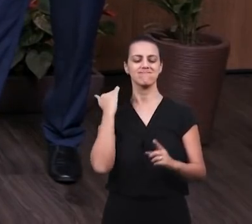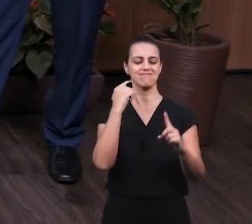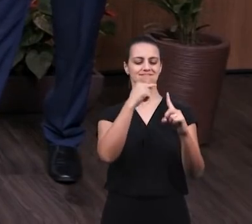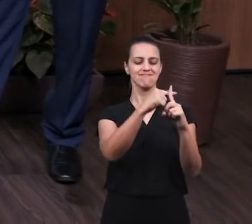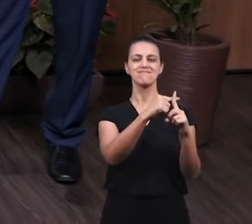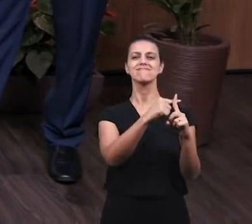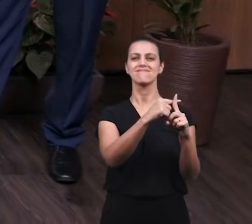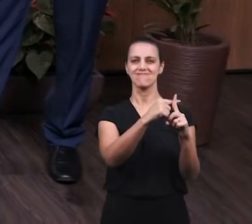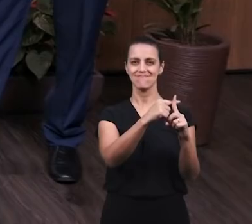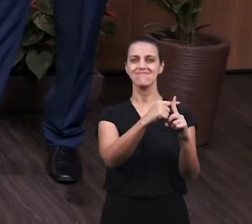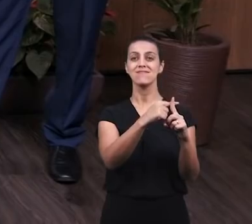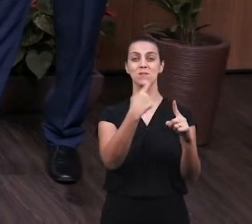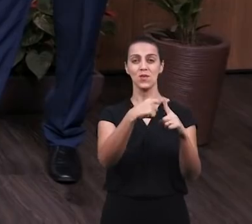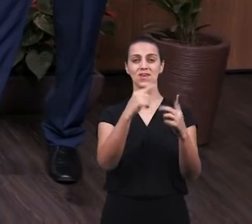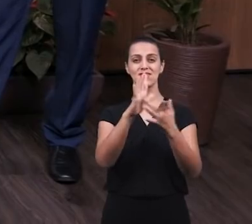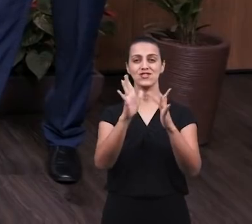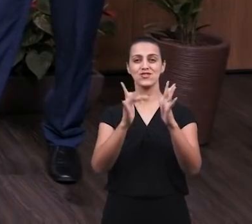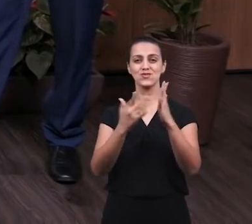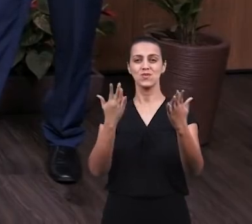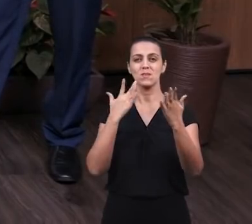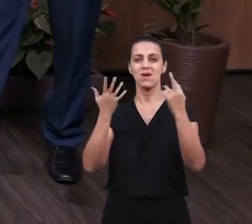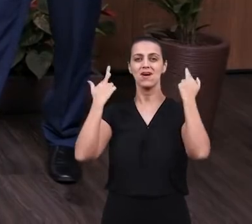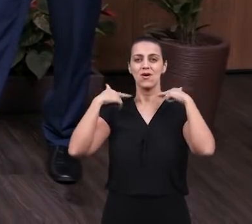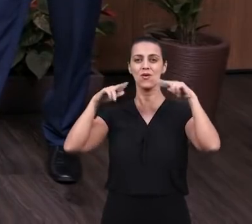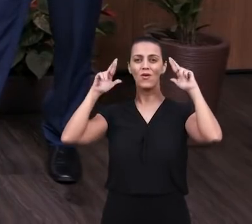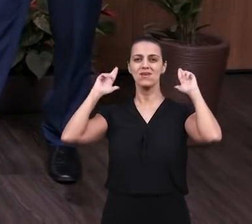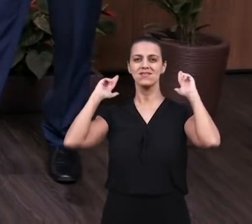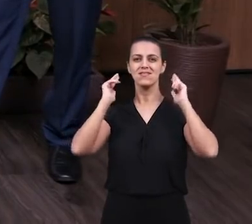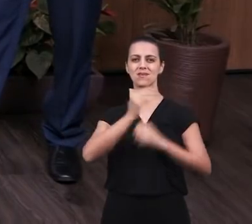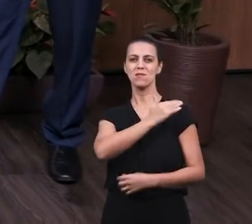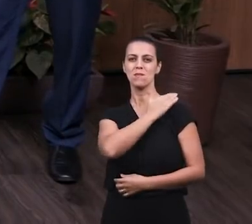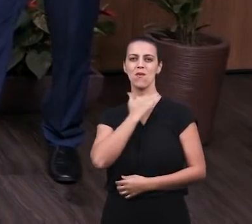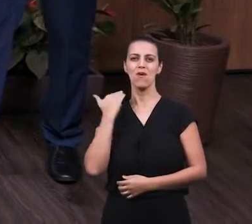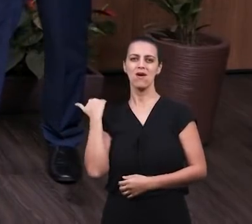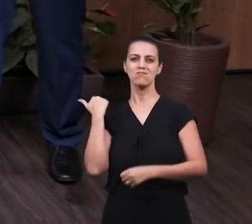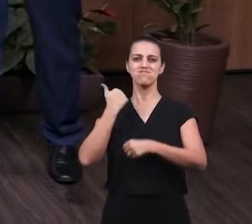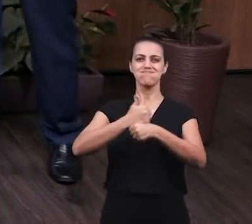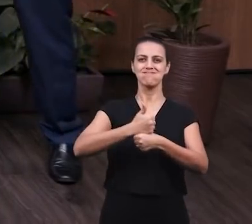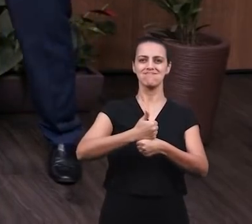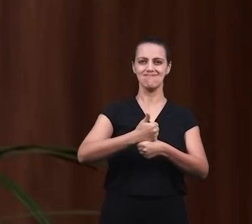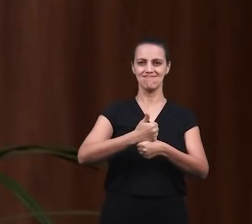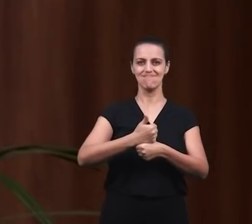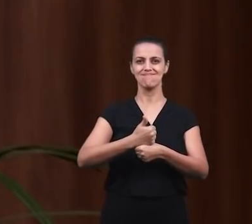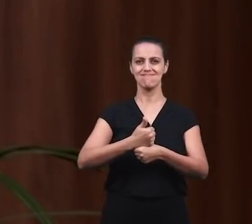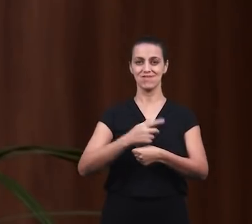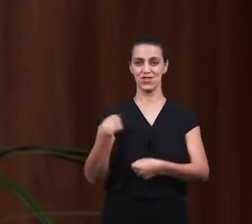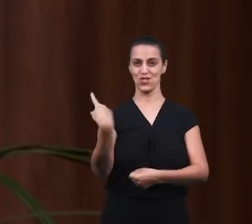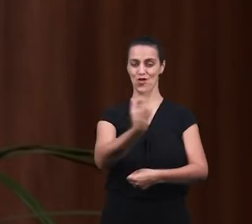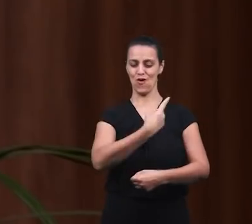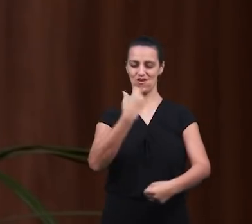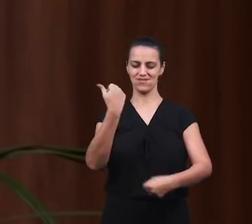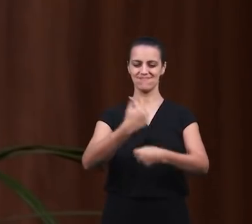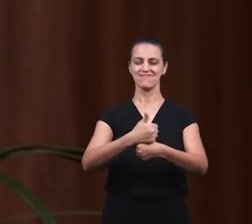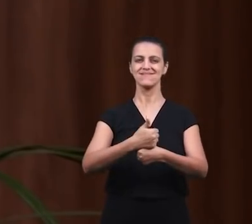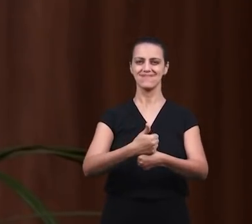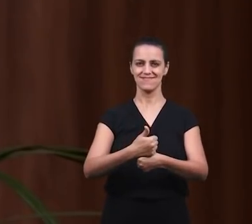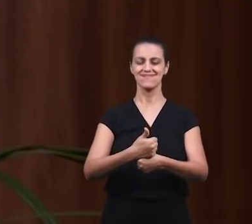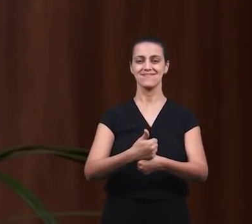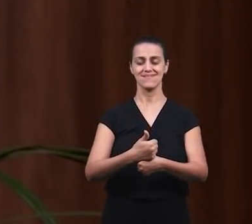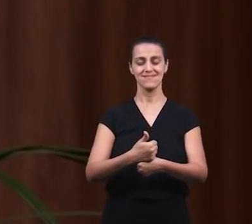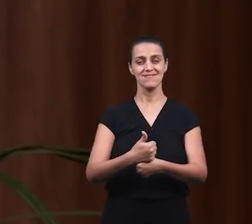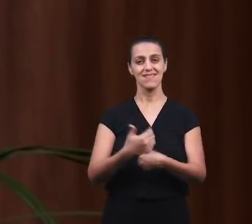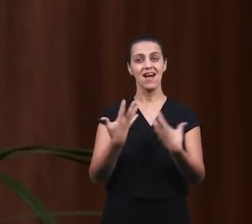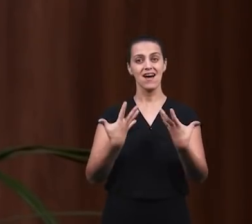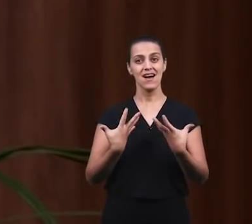Jesus, o Cordeiro de Deus que morreu em nosso lugar. Aceitar o sacrifício